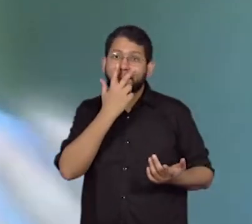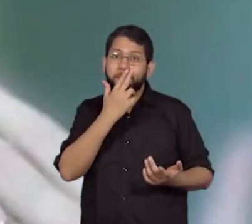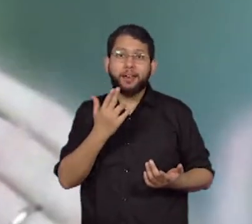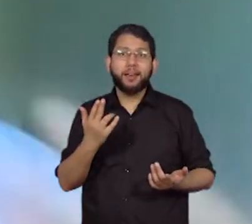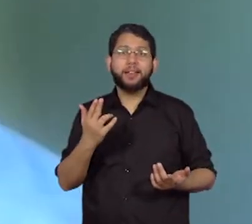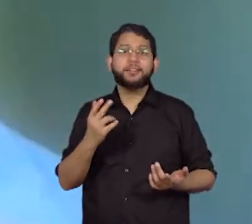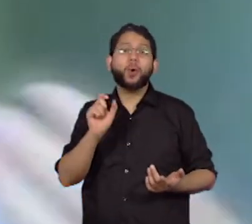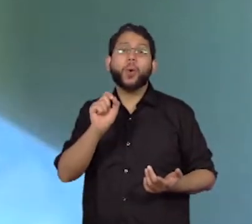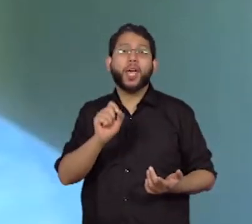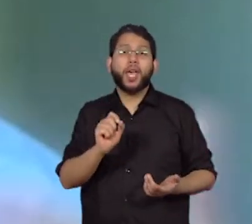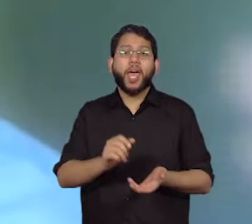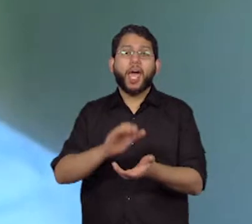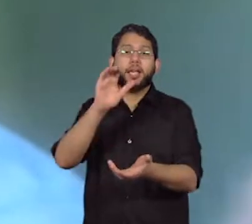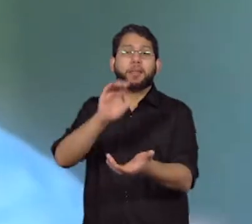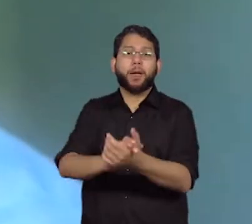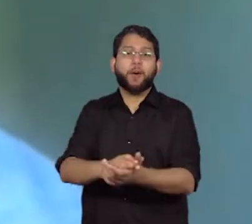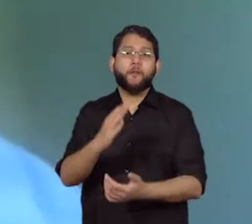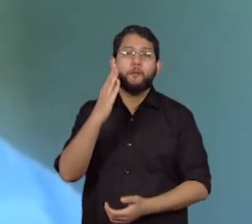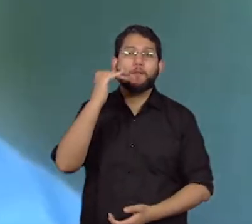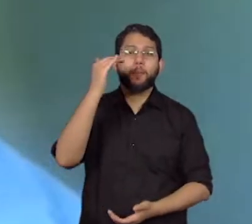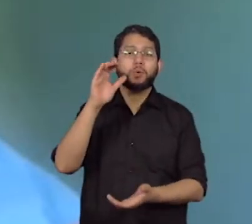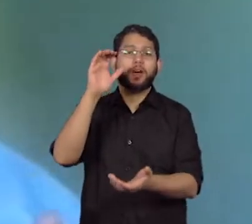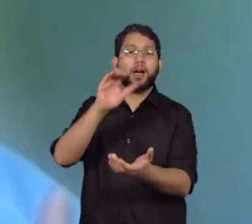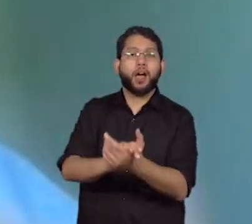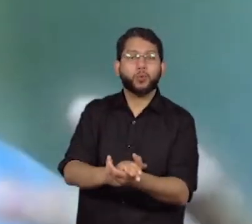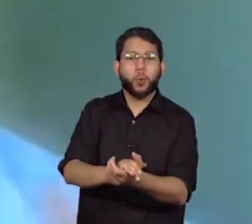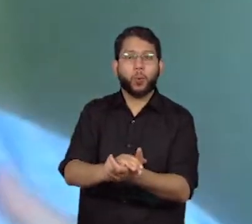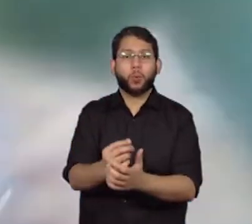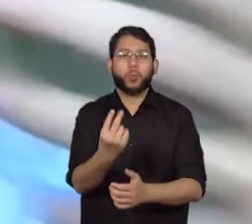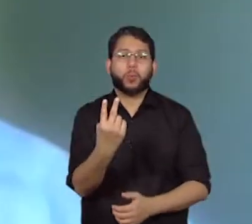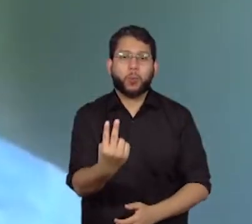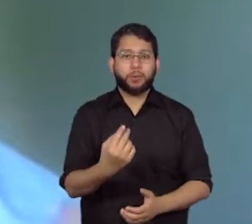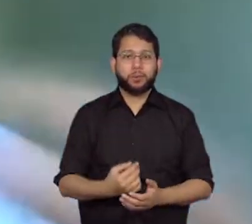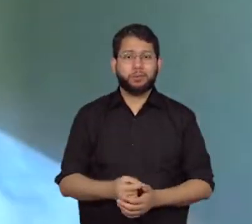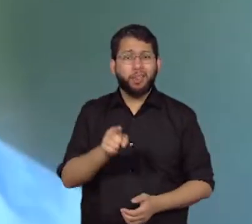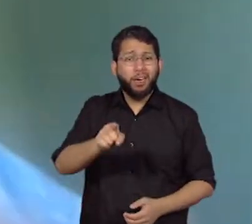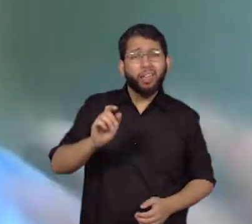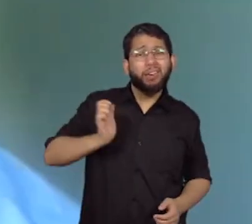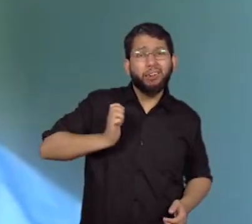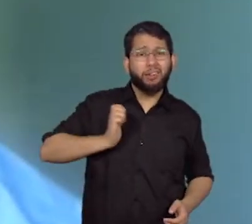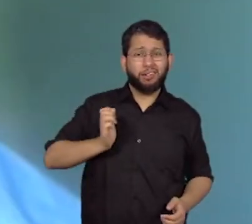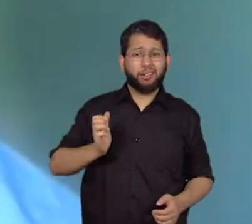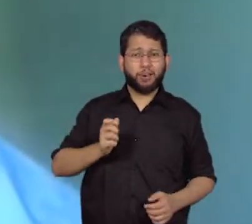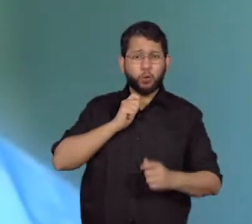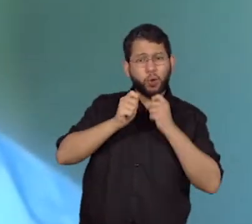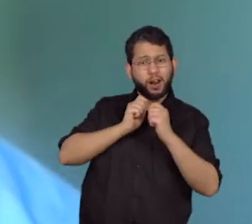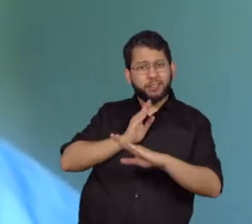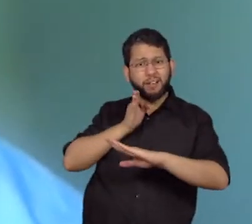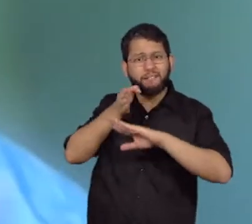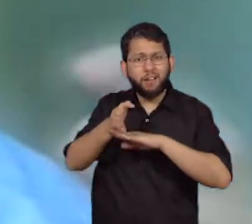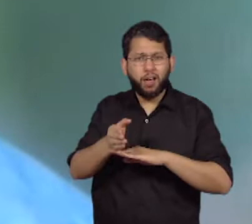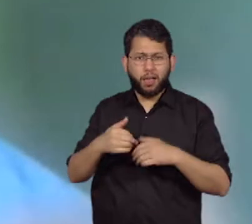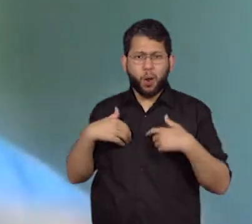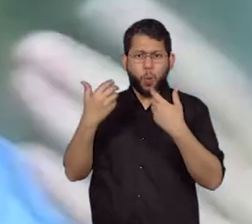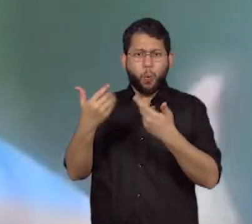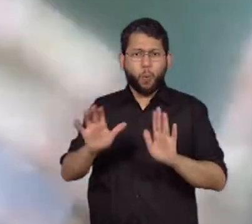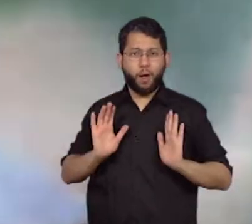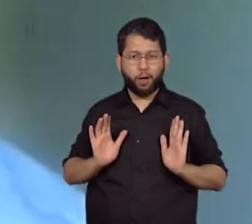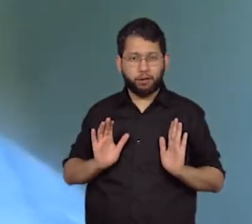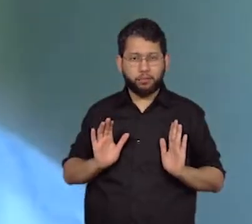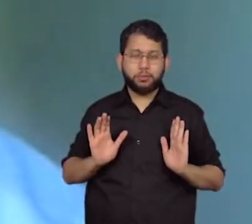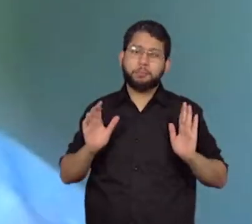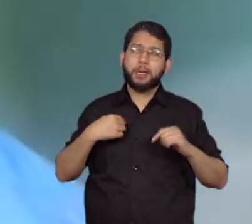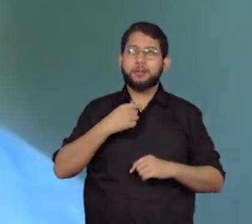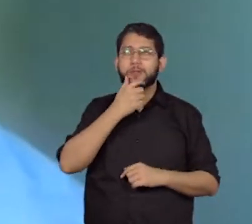casamento. A cobertura de casamento era uma coisa difícil de fazer, as pessoas muito ricas não queriam o jornalista dentro da festa. E aí eu